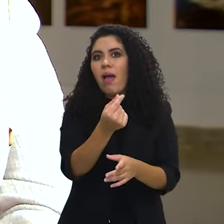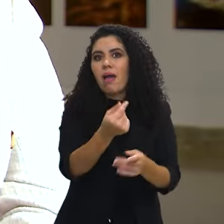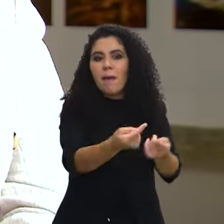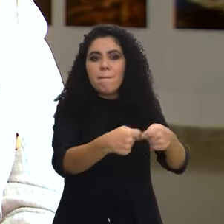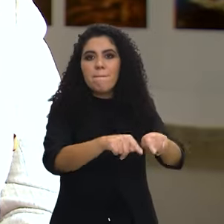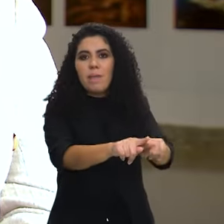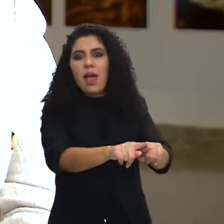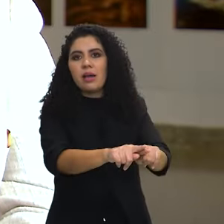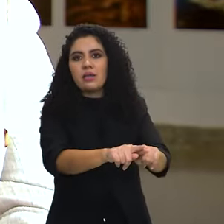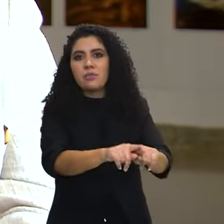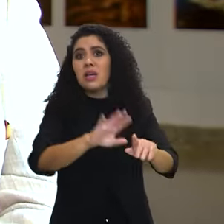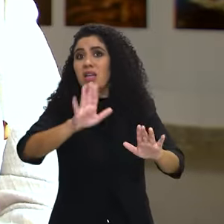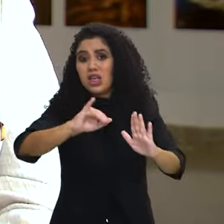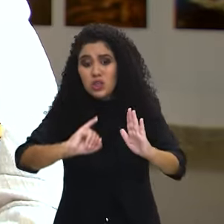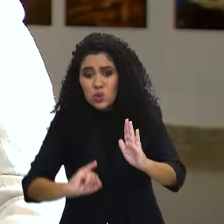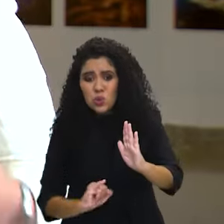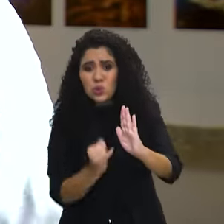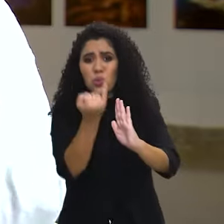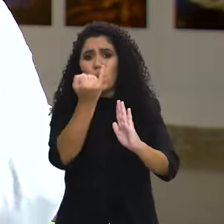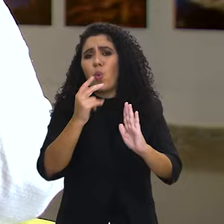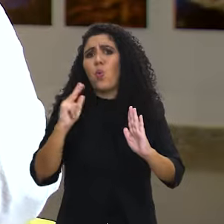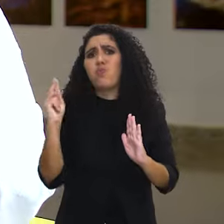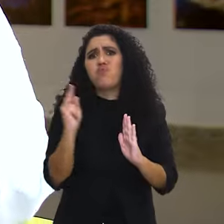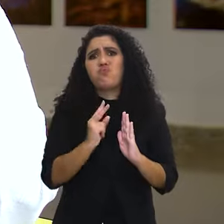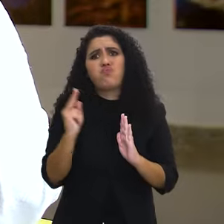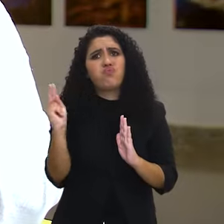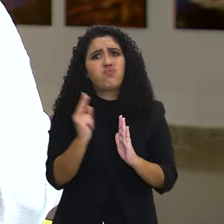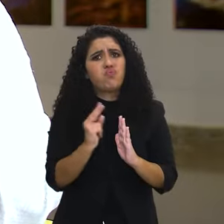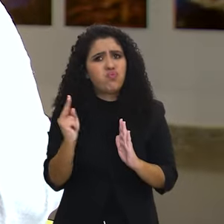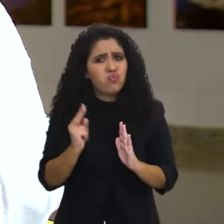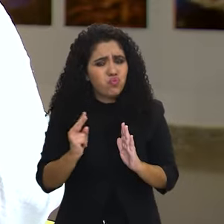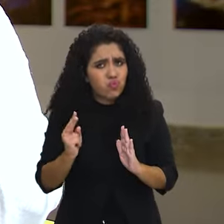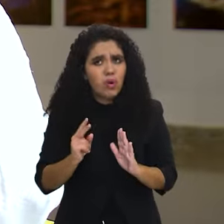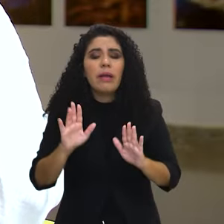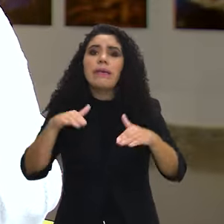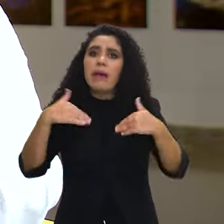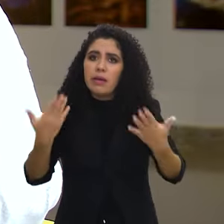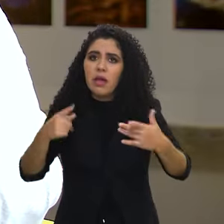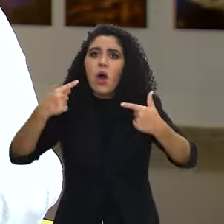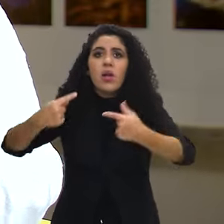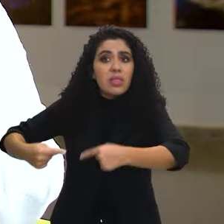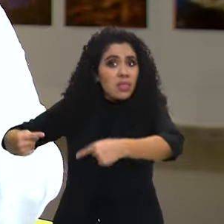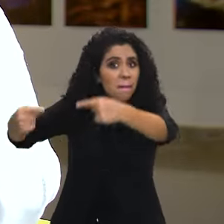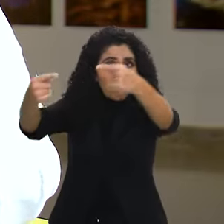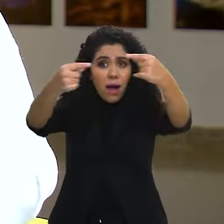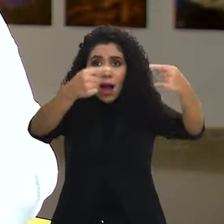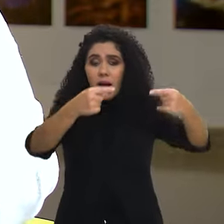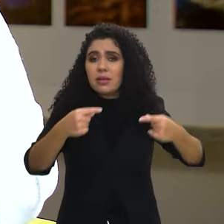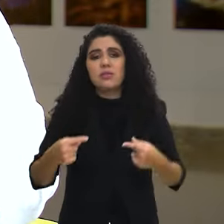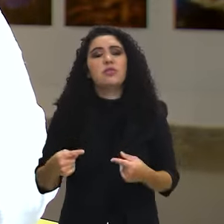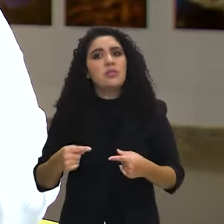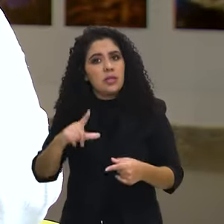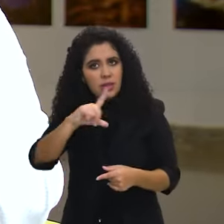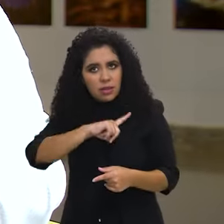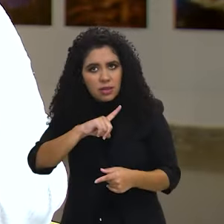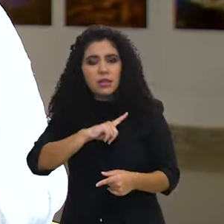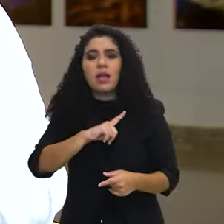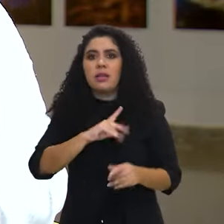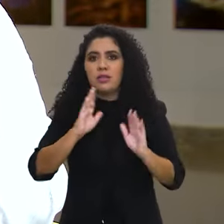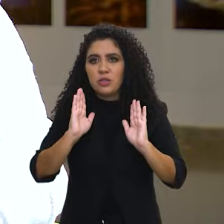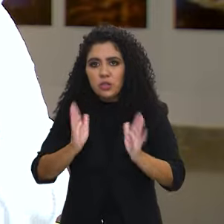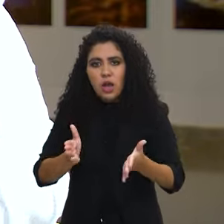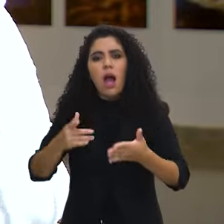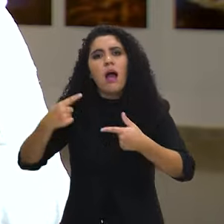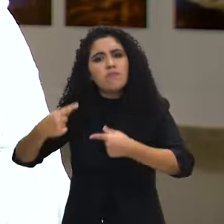ou se fazem o juro é alto e esse é o debate que tá sendo feito a nível Internacional e mesmo aqui no Brasil o ministério das